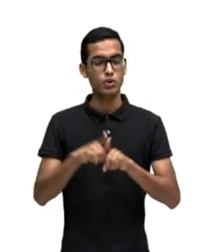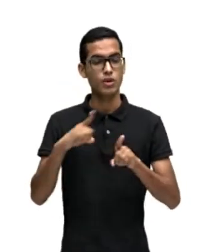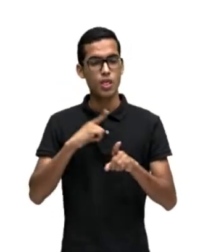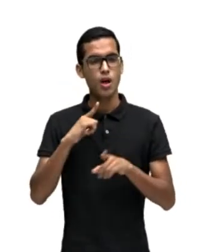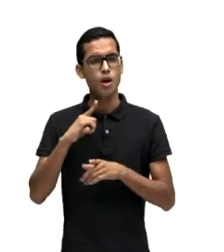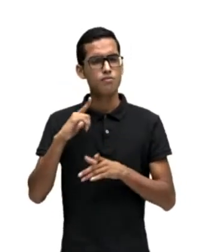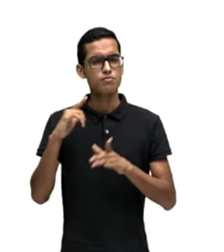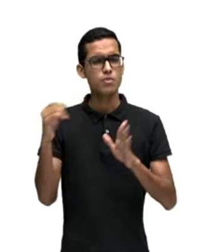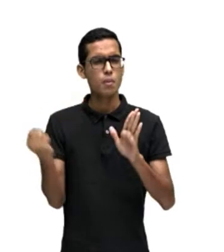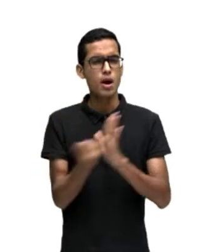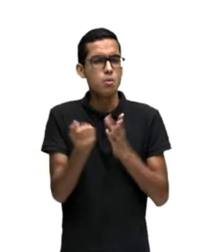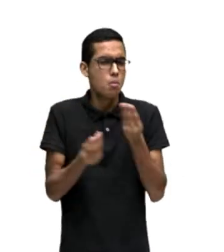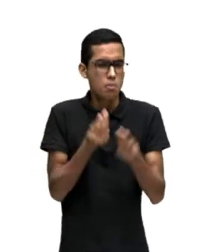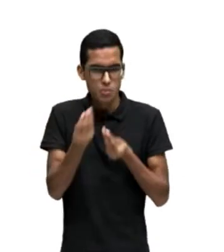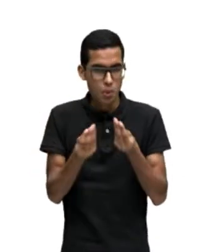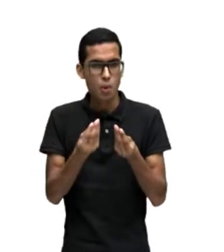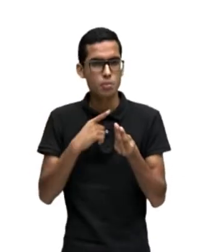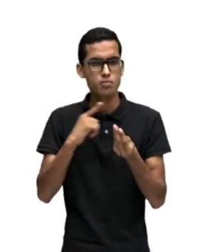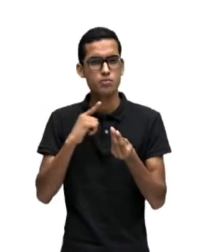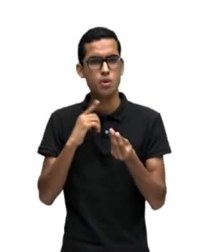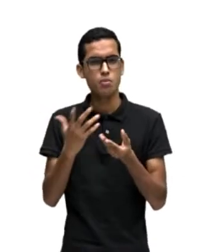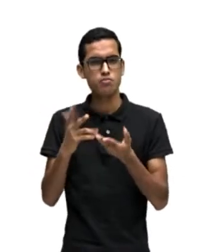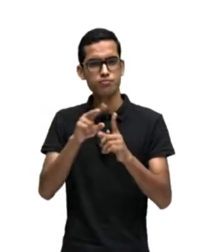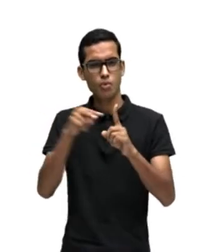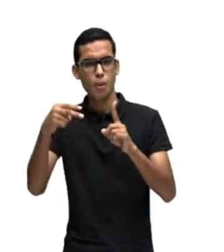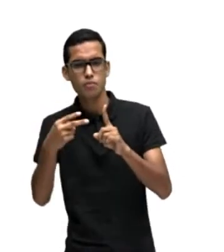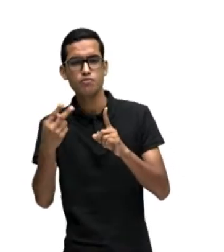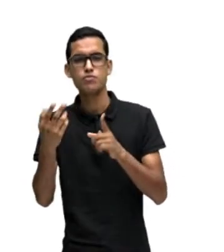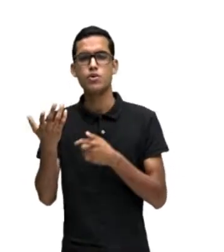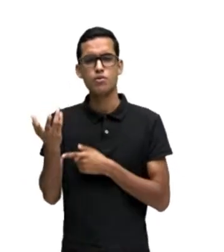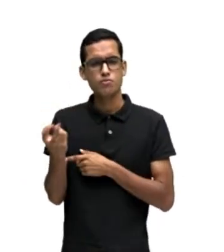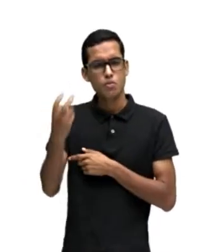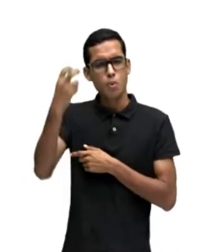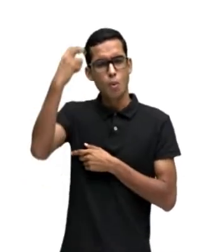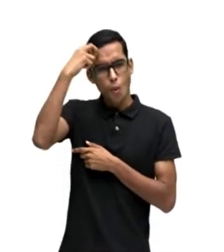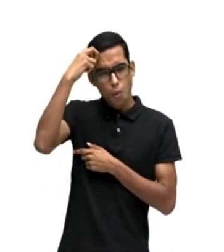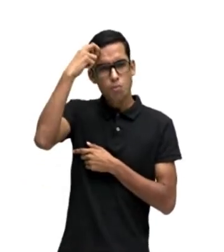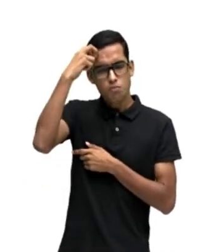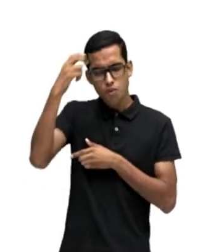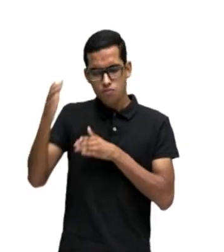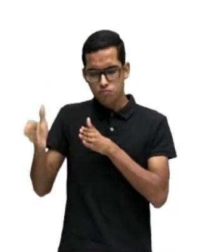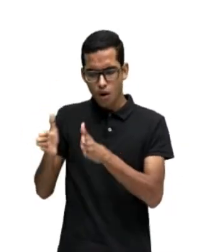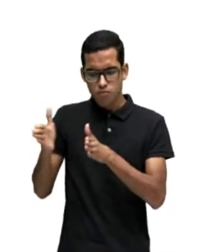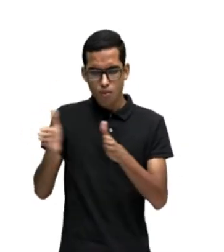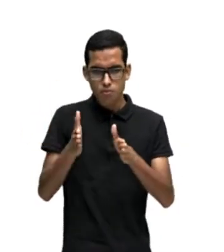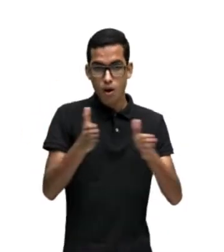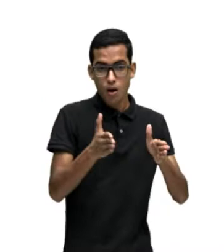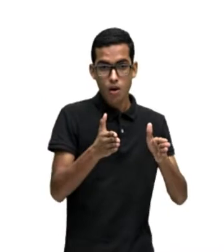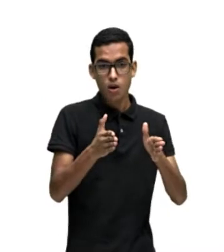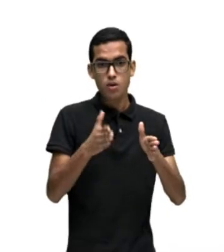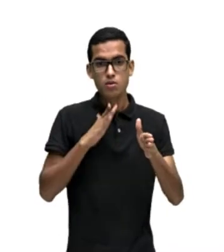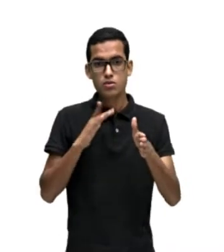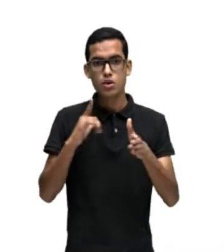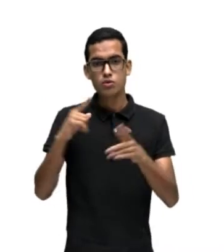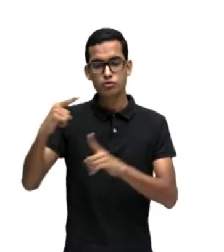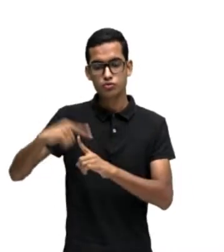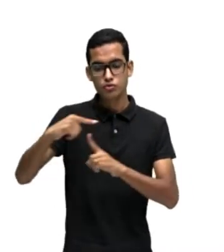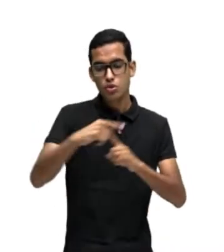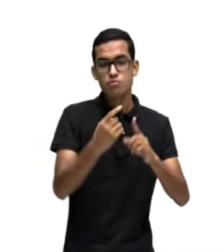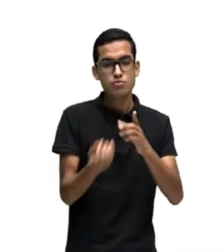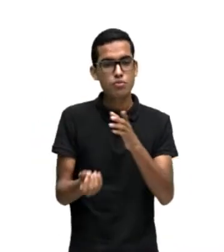e pontos de vista de cultura e de cada época. Novas formas de teatro vão surgindo